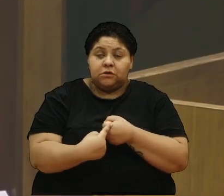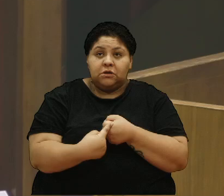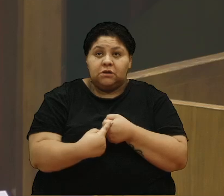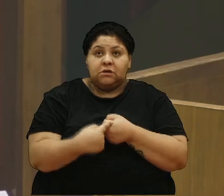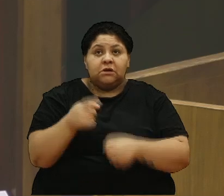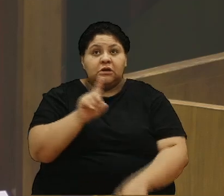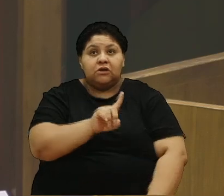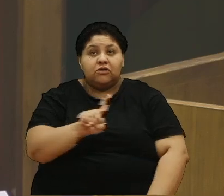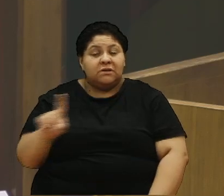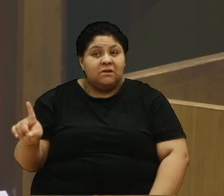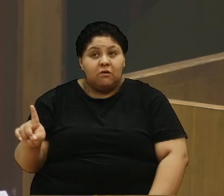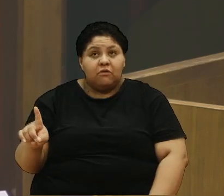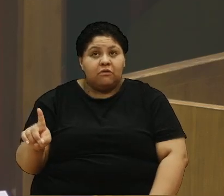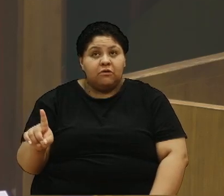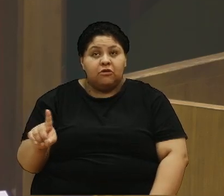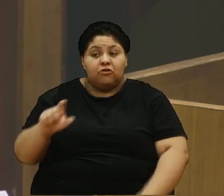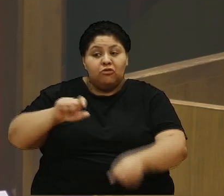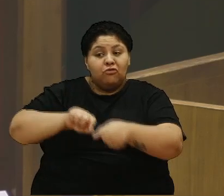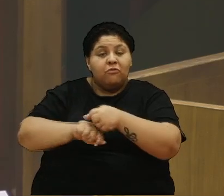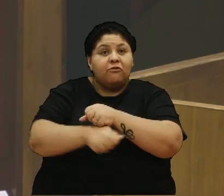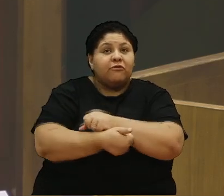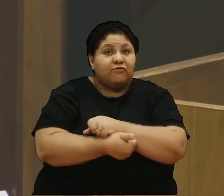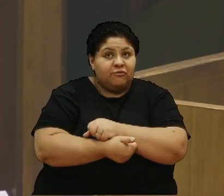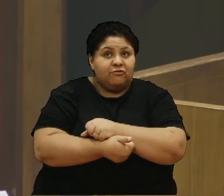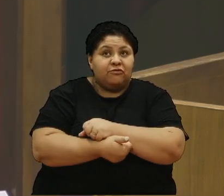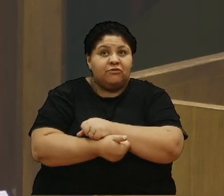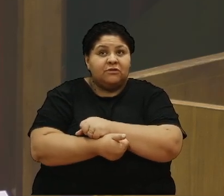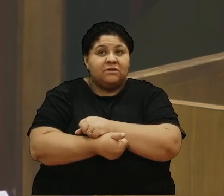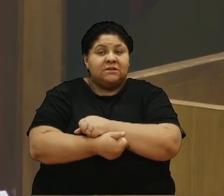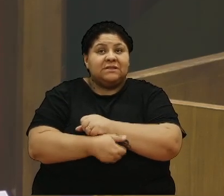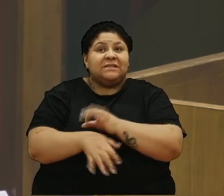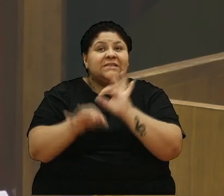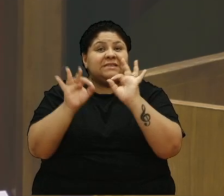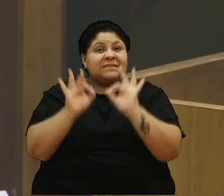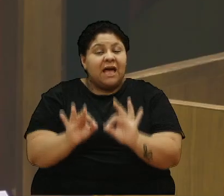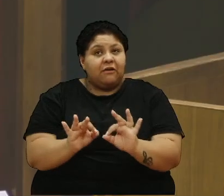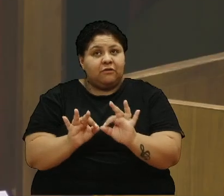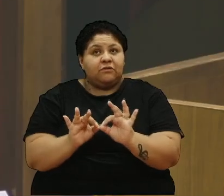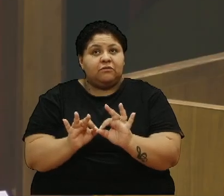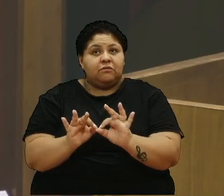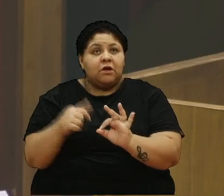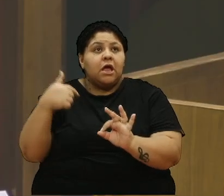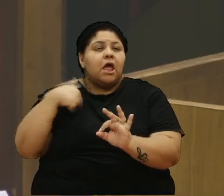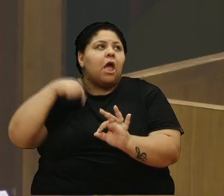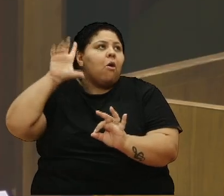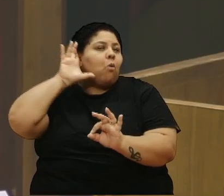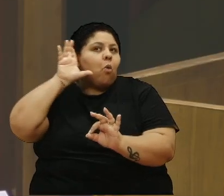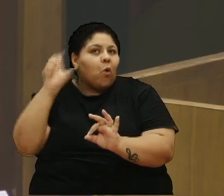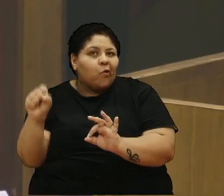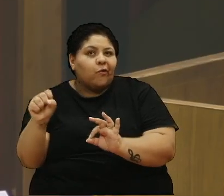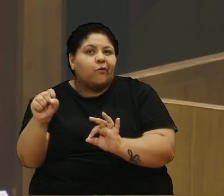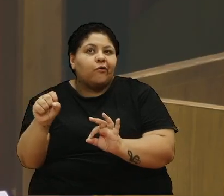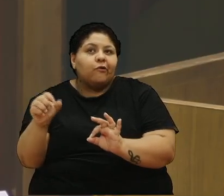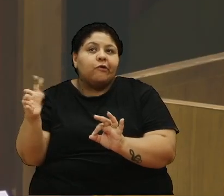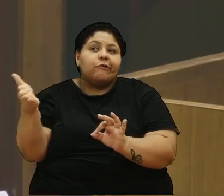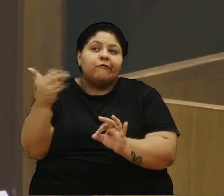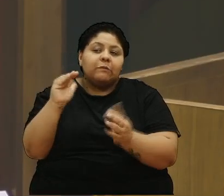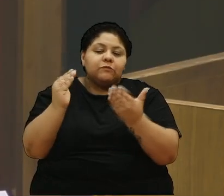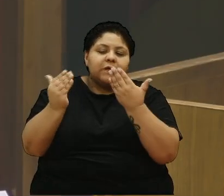não haverão investimentos vultuosos, eu ouço: vamos